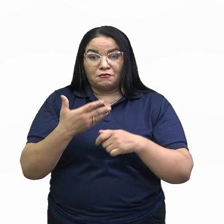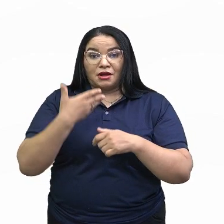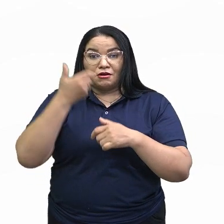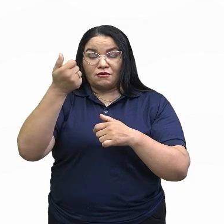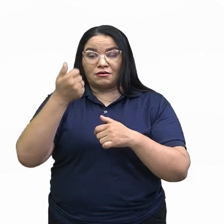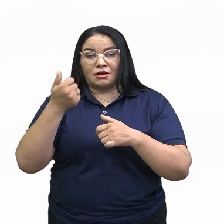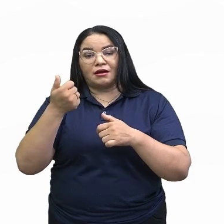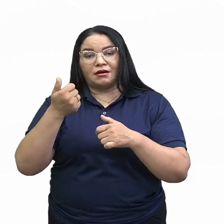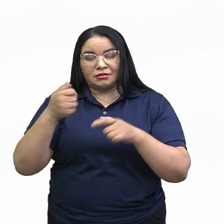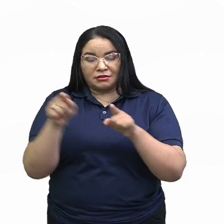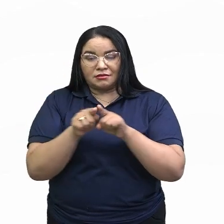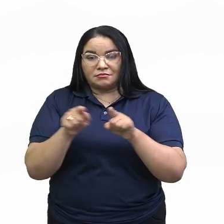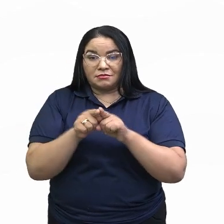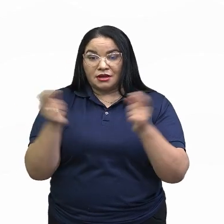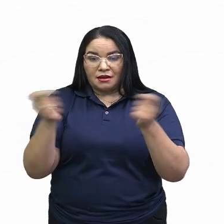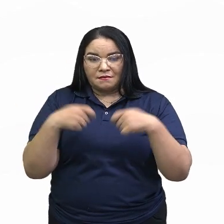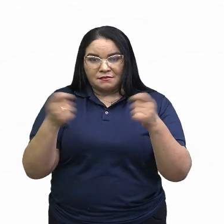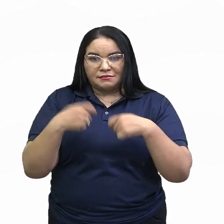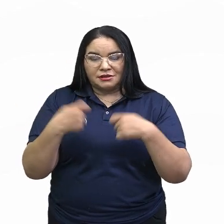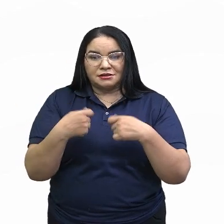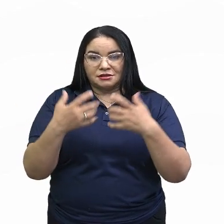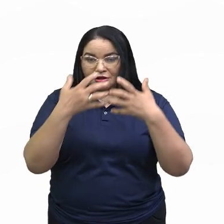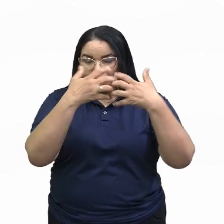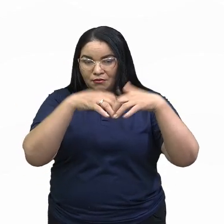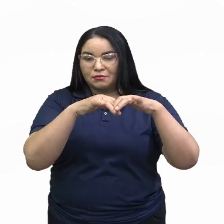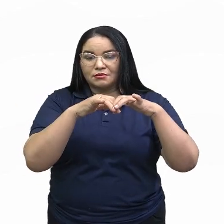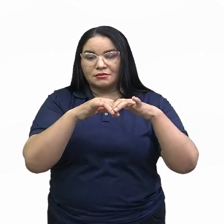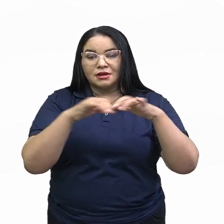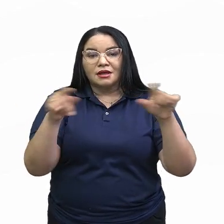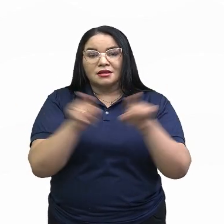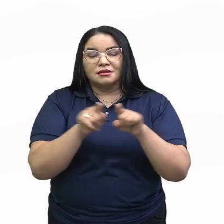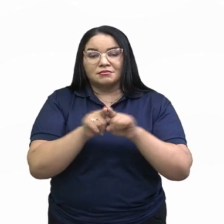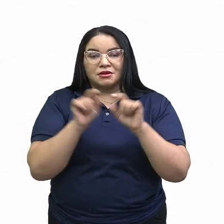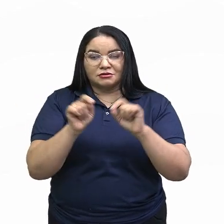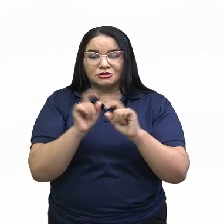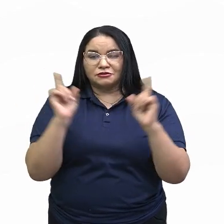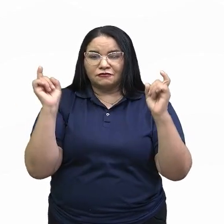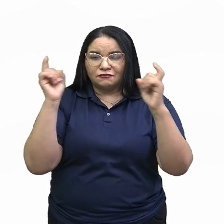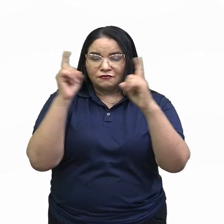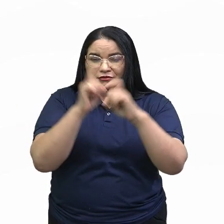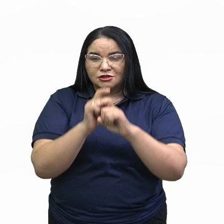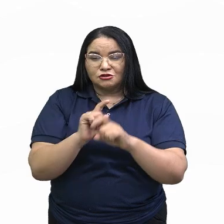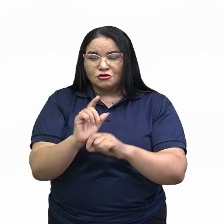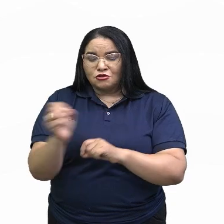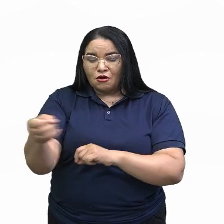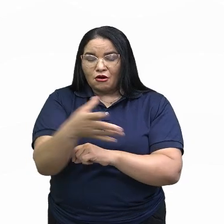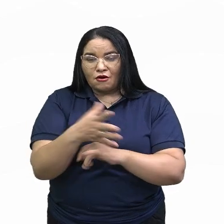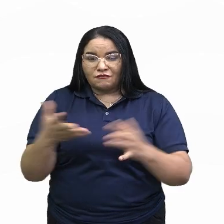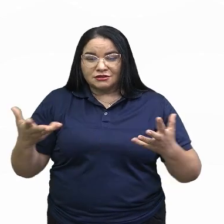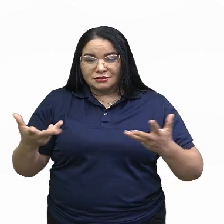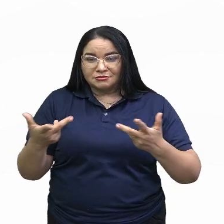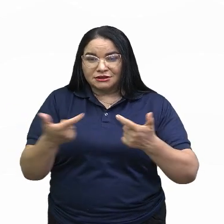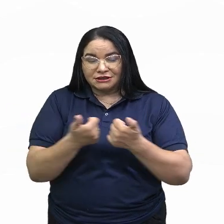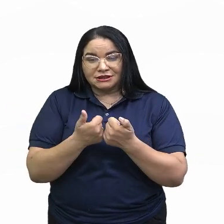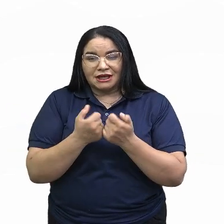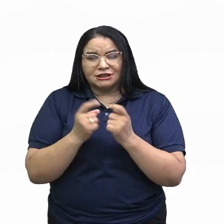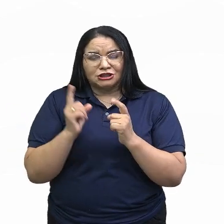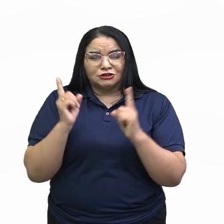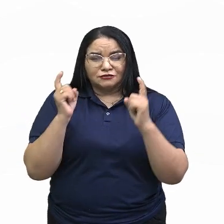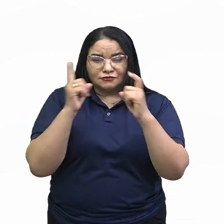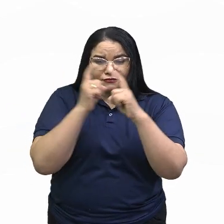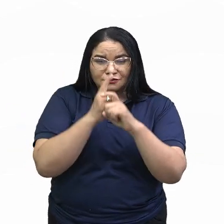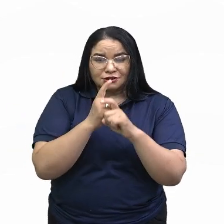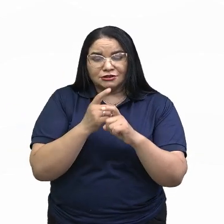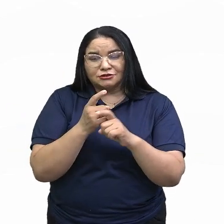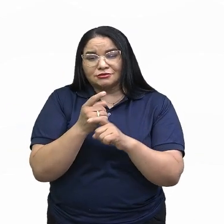capacidade cognitiva. Uma maior dificuldade também na aprendizagem de novas habilidades, né, perceptível com o